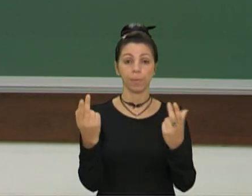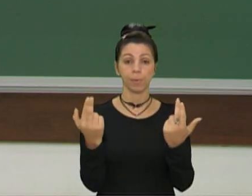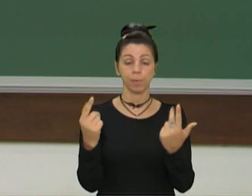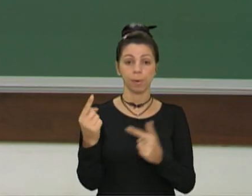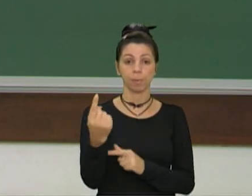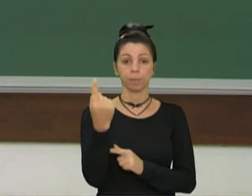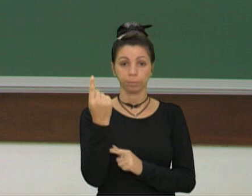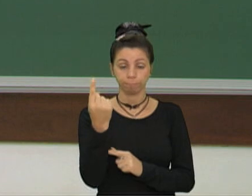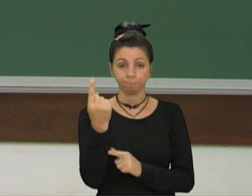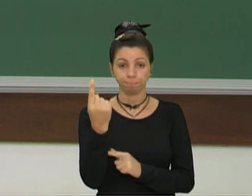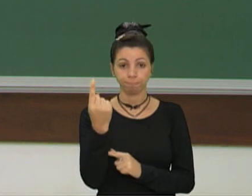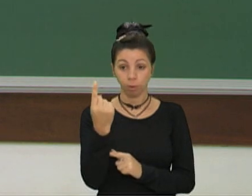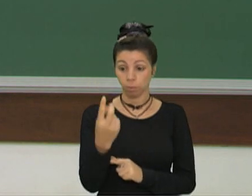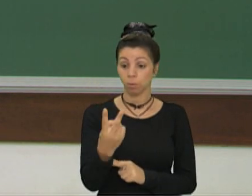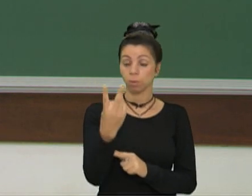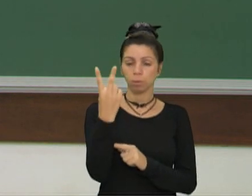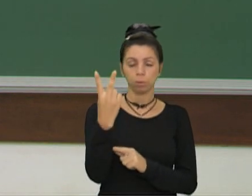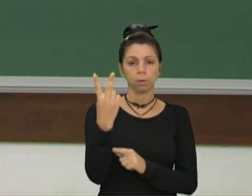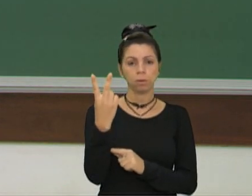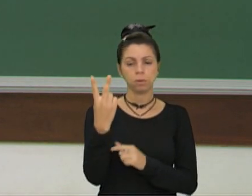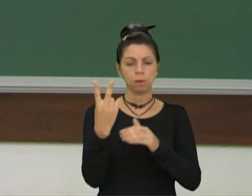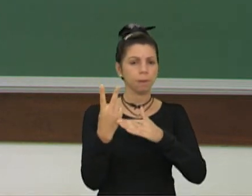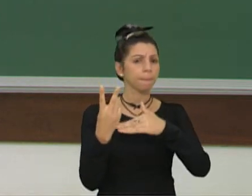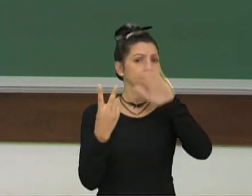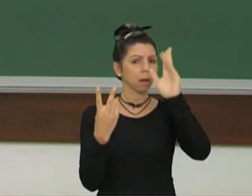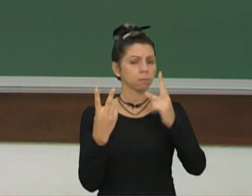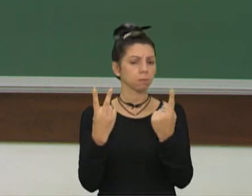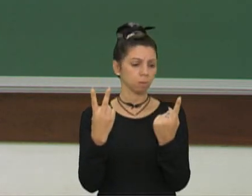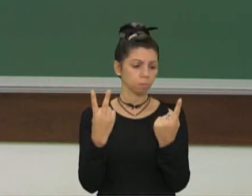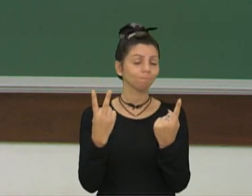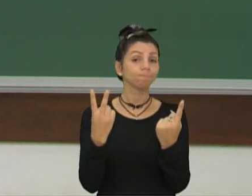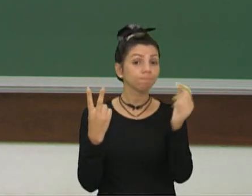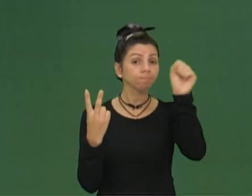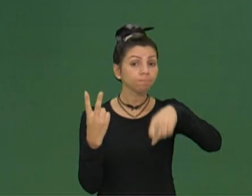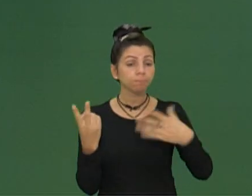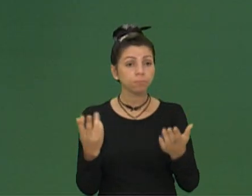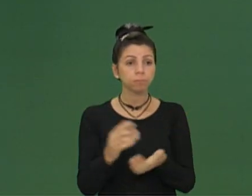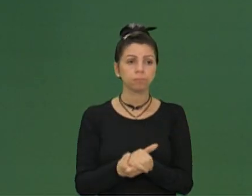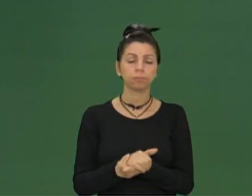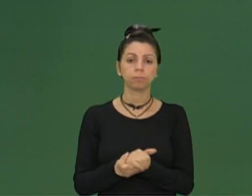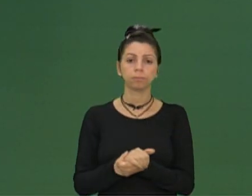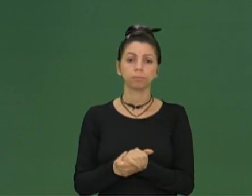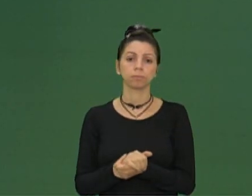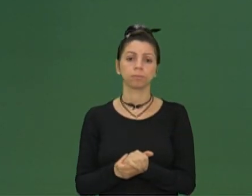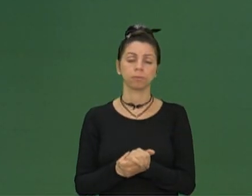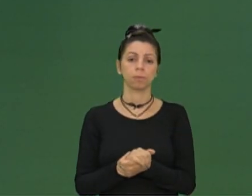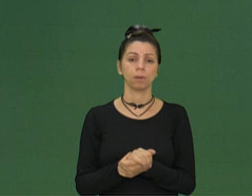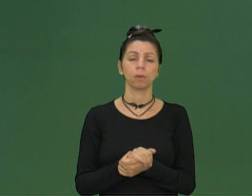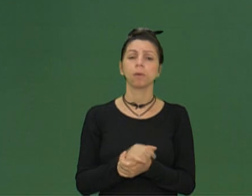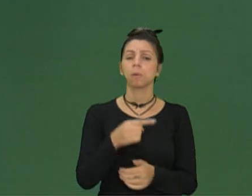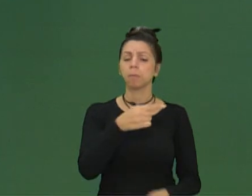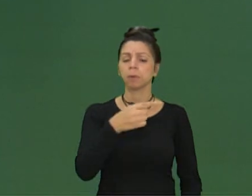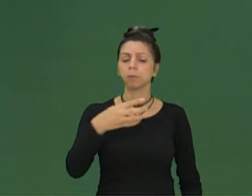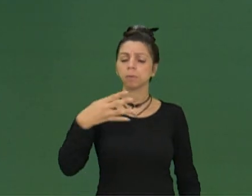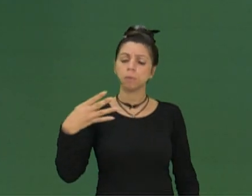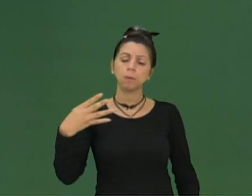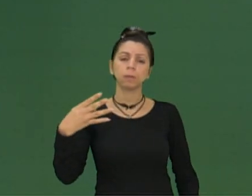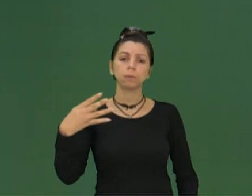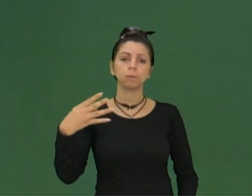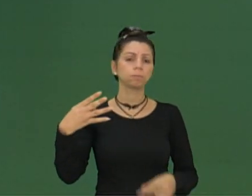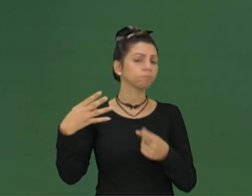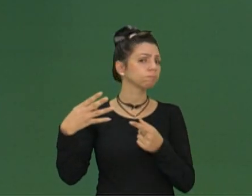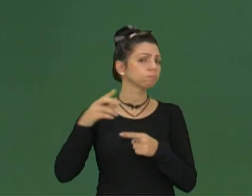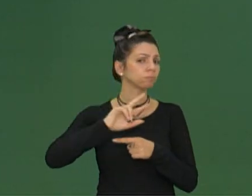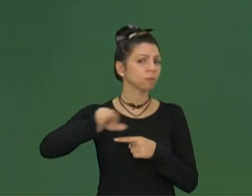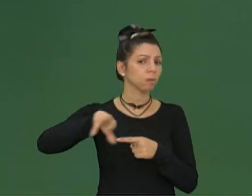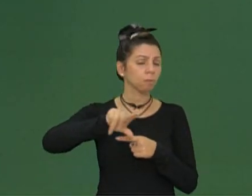1? Sim, o 2 é maior que 1. E o menos 4? Não. Então, ele não vai satisfazer a condição de